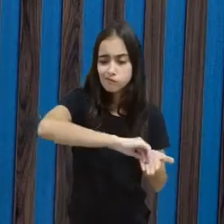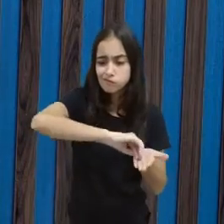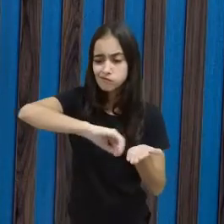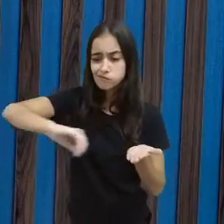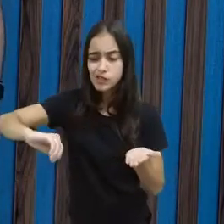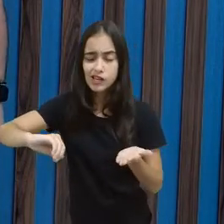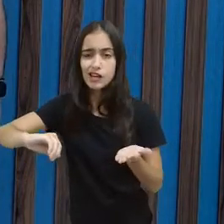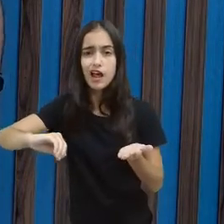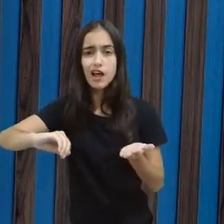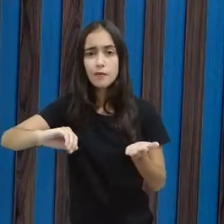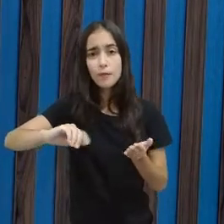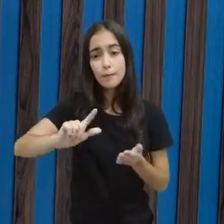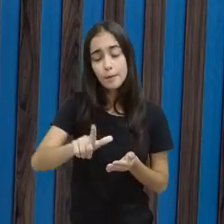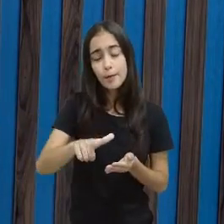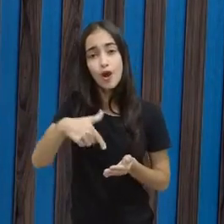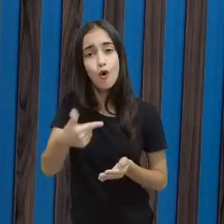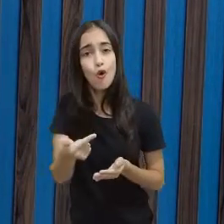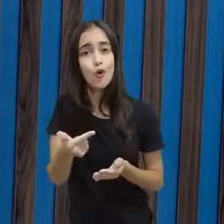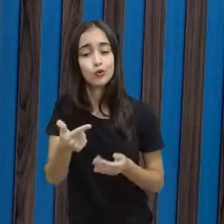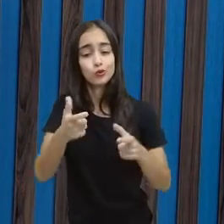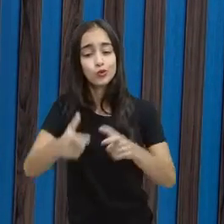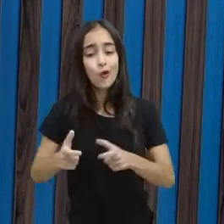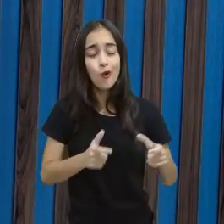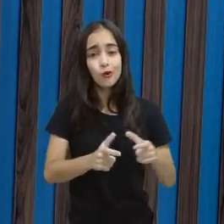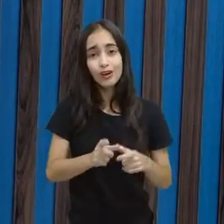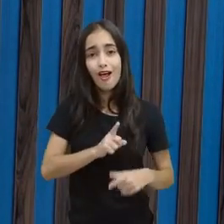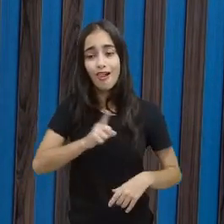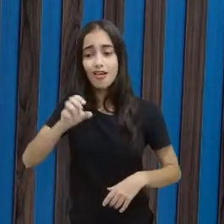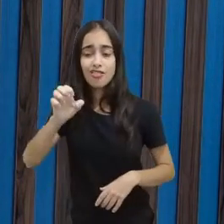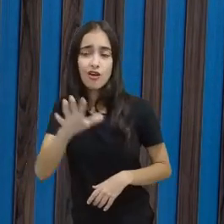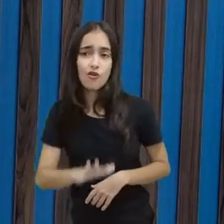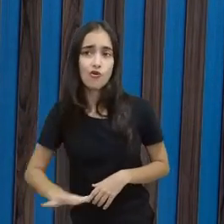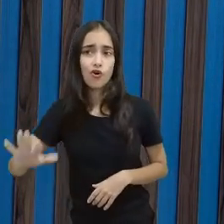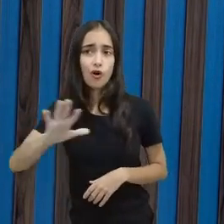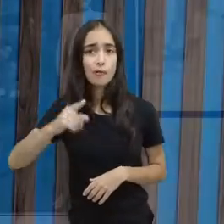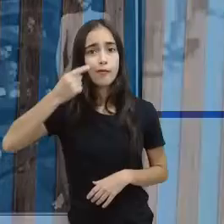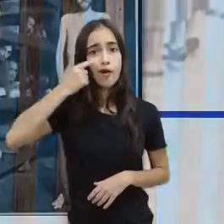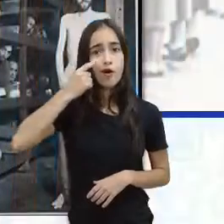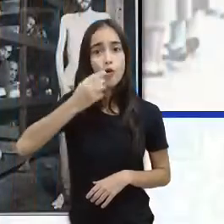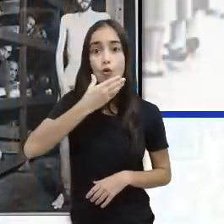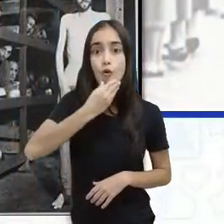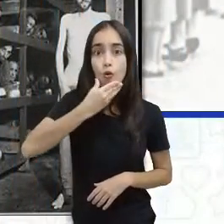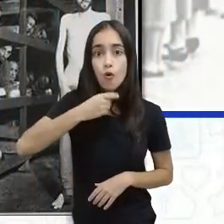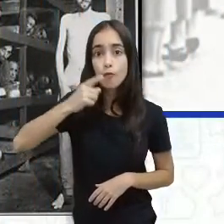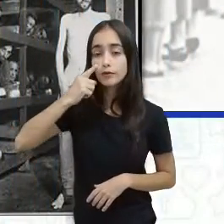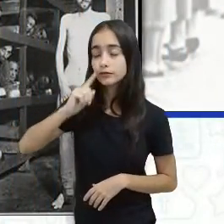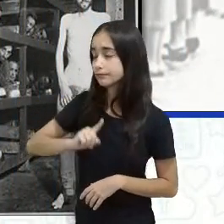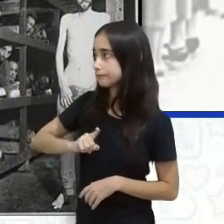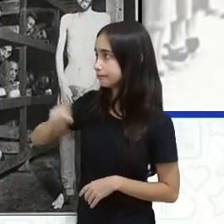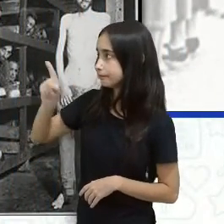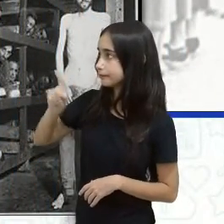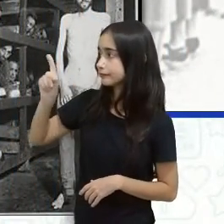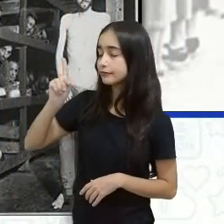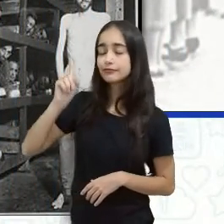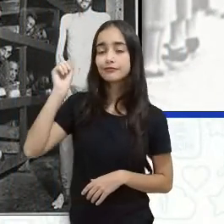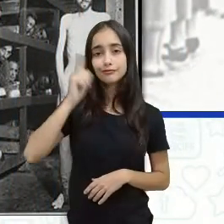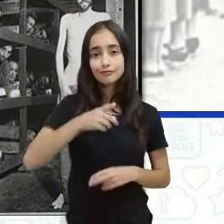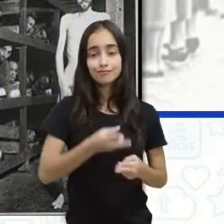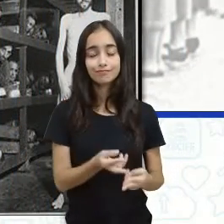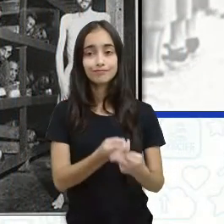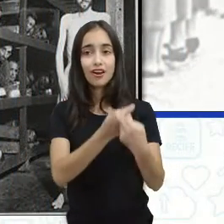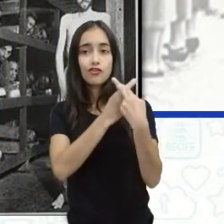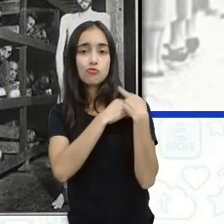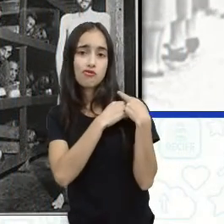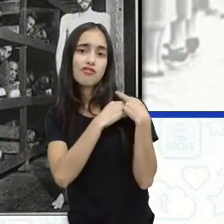da Europa. Então, aqui, ó, o Heydrich, certo? Esse camarada aqui, então, ele começa a colocar